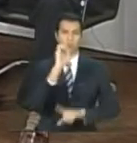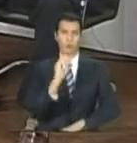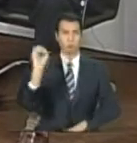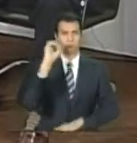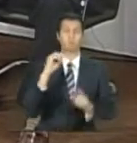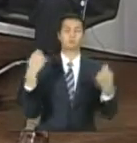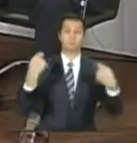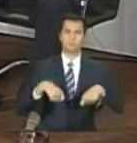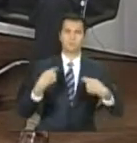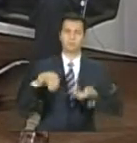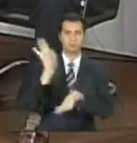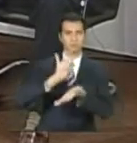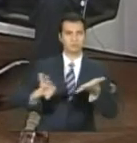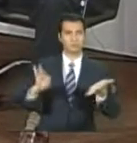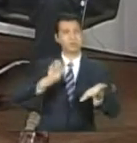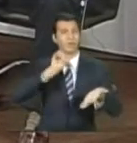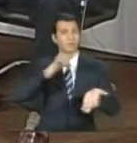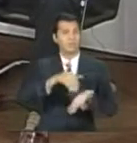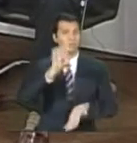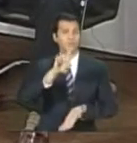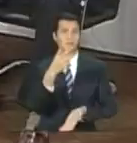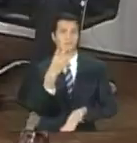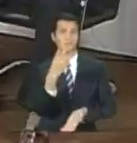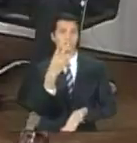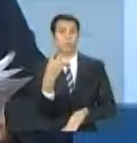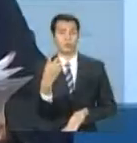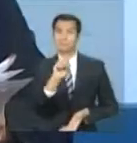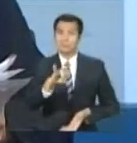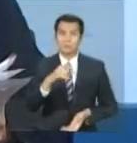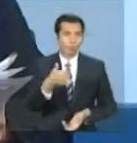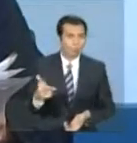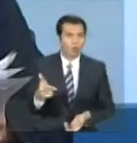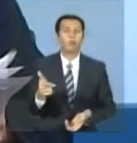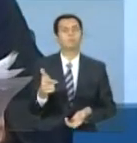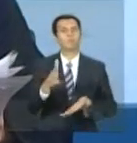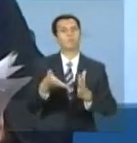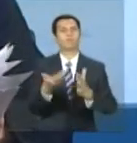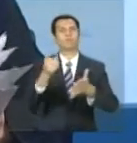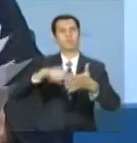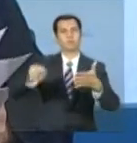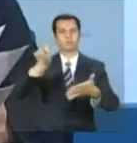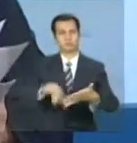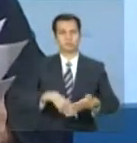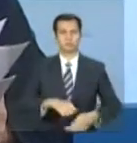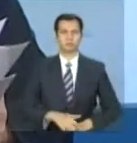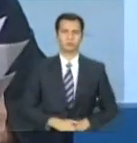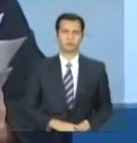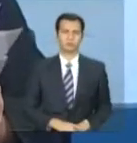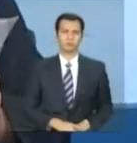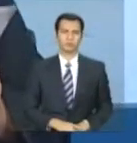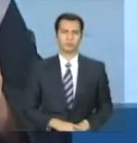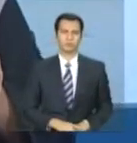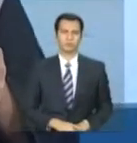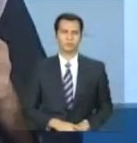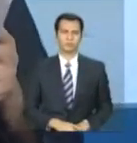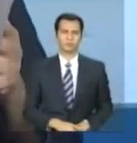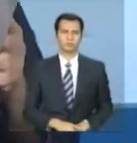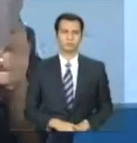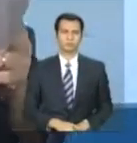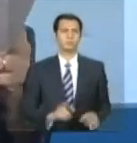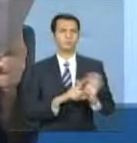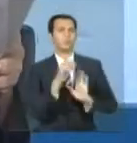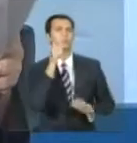posteriormente cancelados. Fernanda, Ana Luísa, de Irecê, na Bahia, pergunta: gostaria de saber se